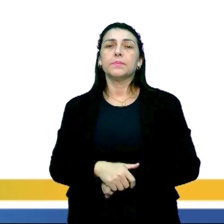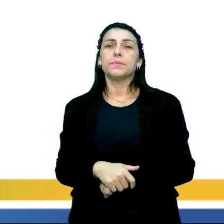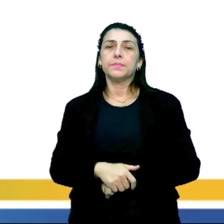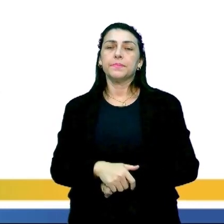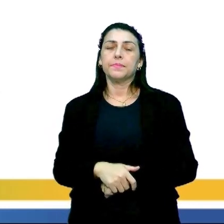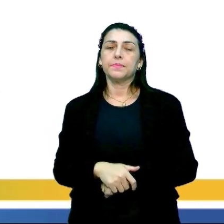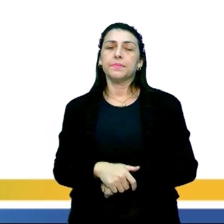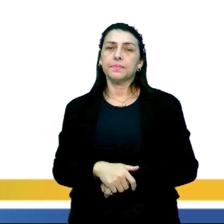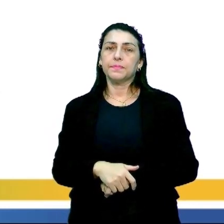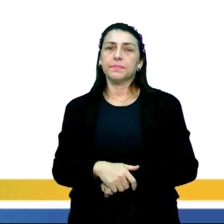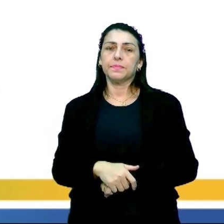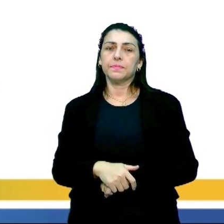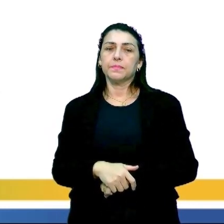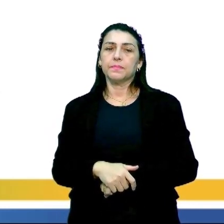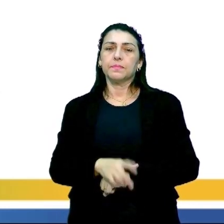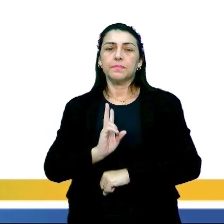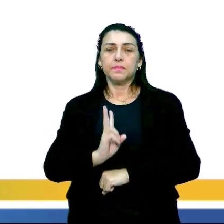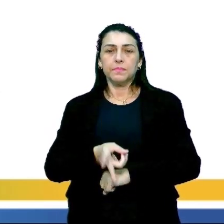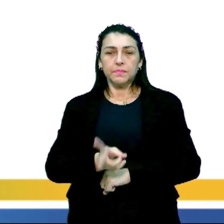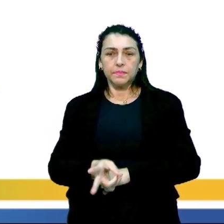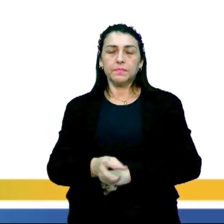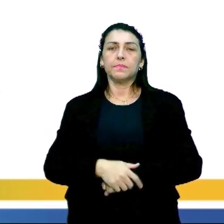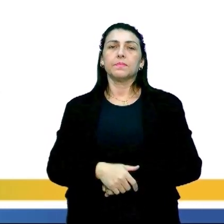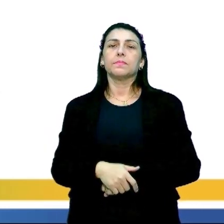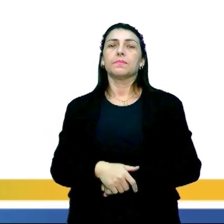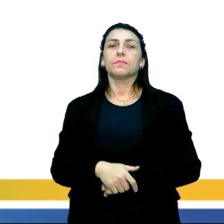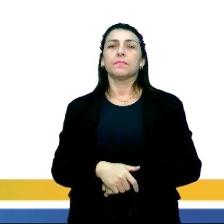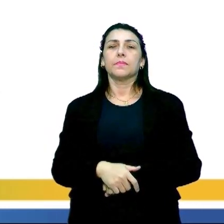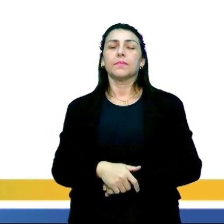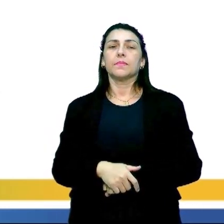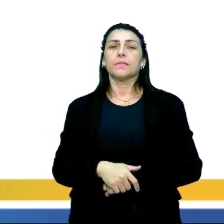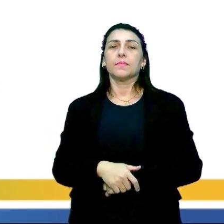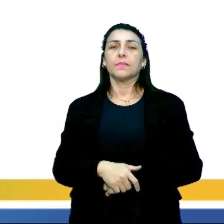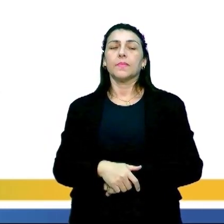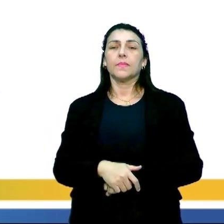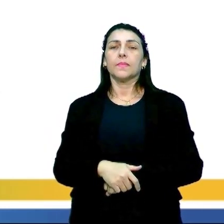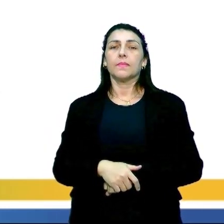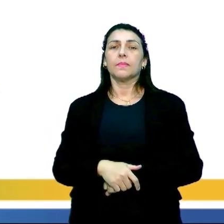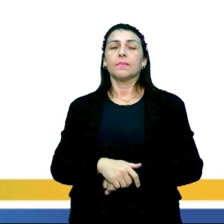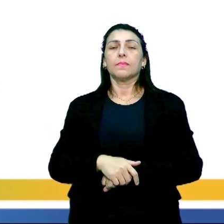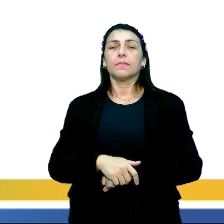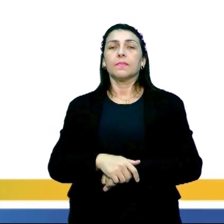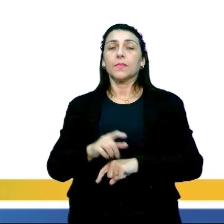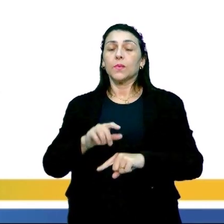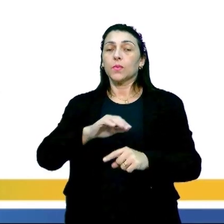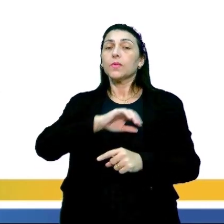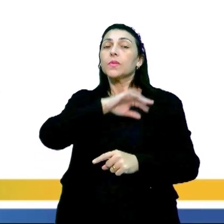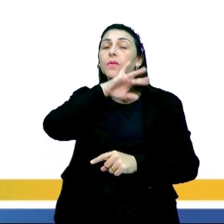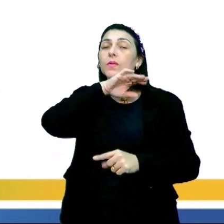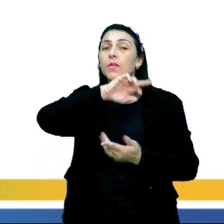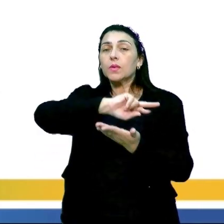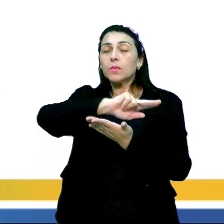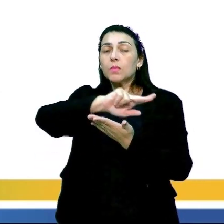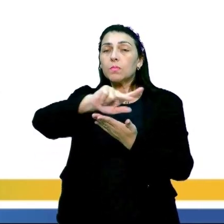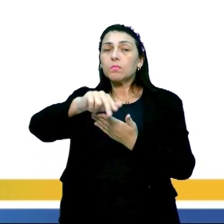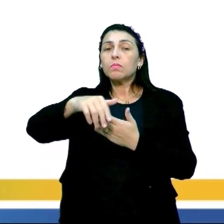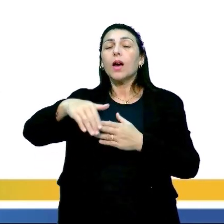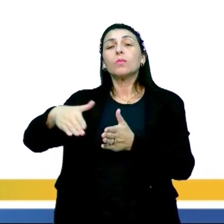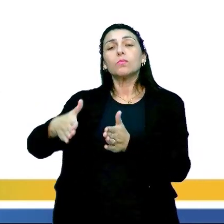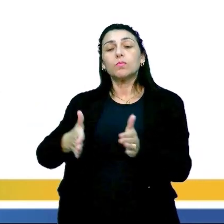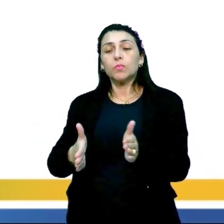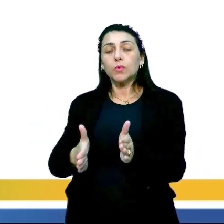letra A. Tá? Para manter ou para impedir a extinção das espécies, mantém um corredor